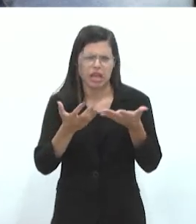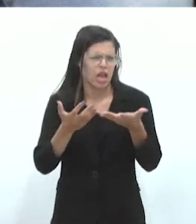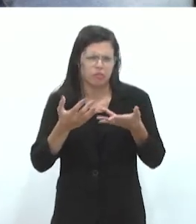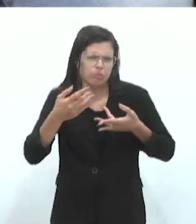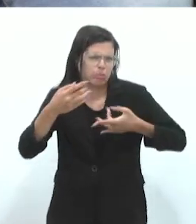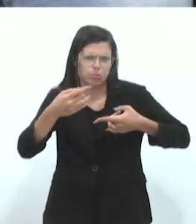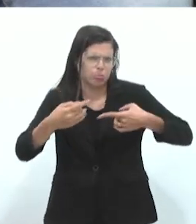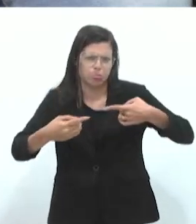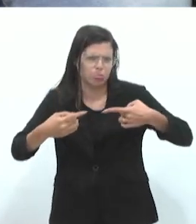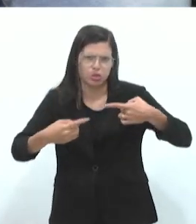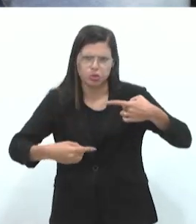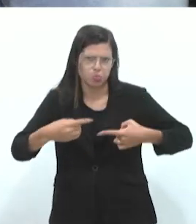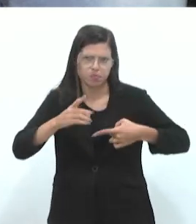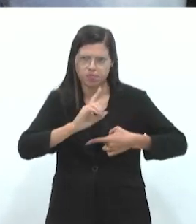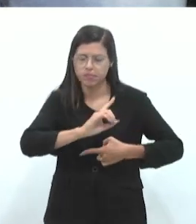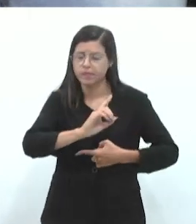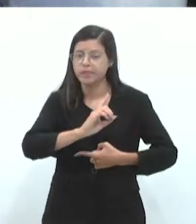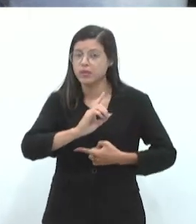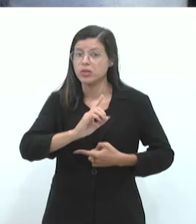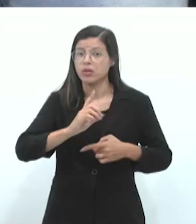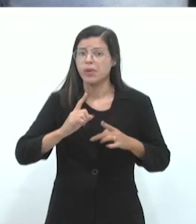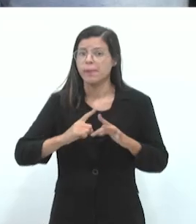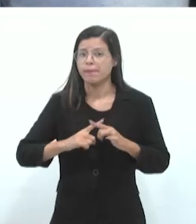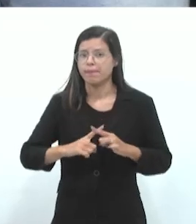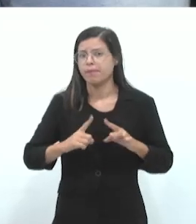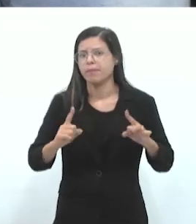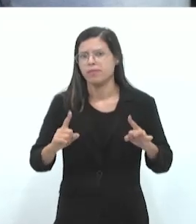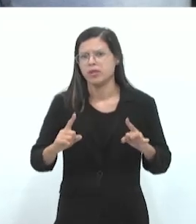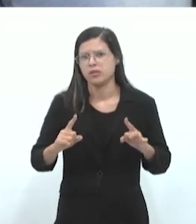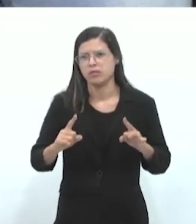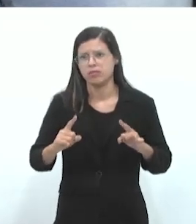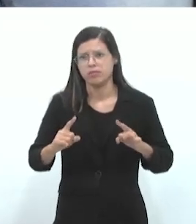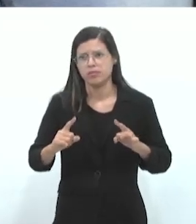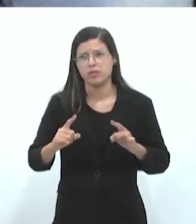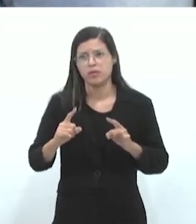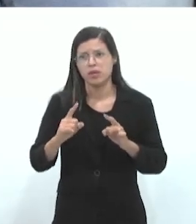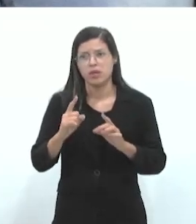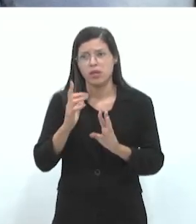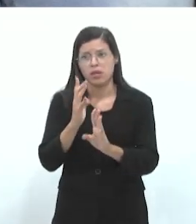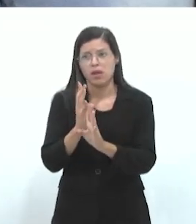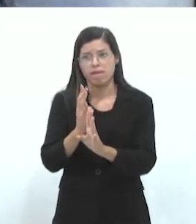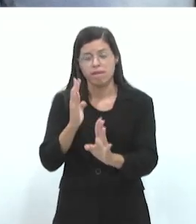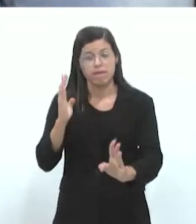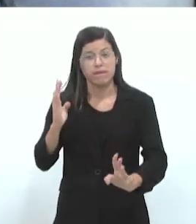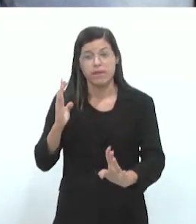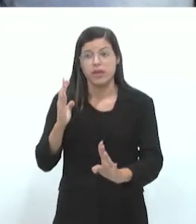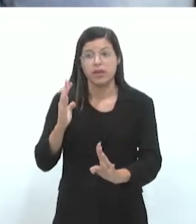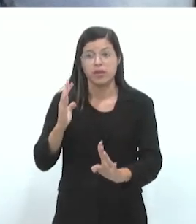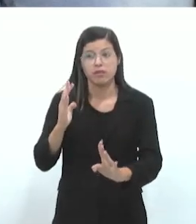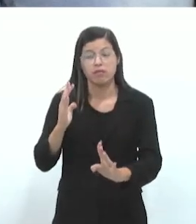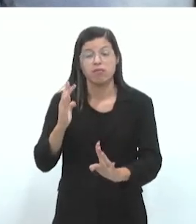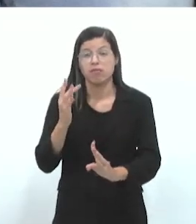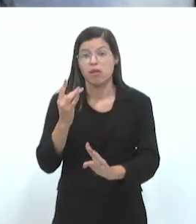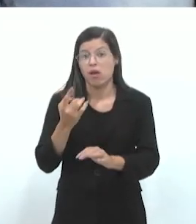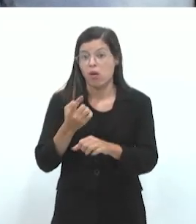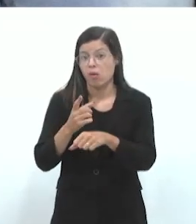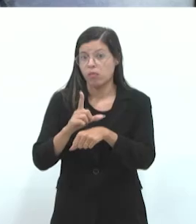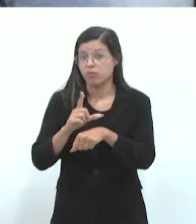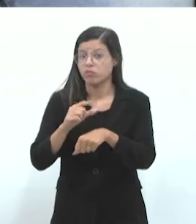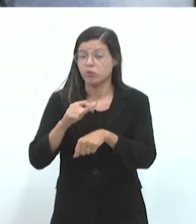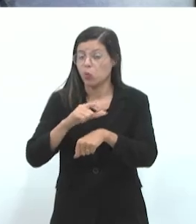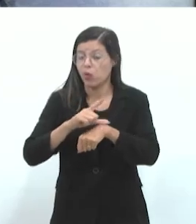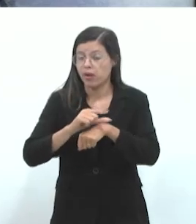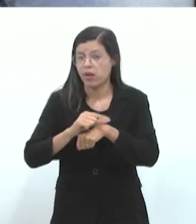Né? Mas é que também existe... É para você estar na fila 1 hora com um deputado assinando. Você assinou, tudo